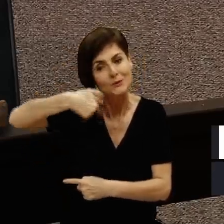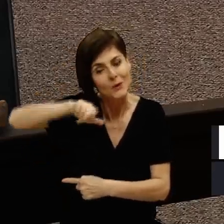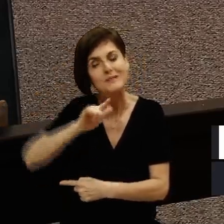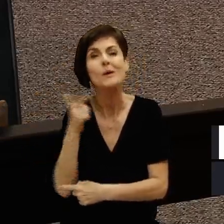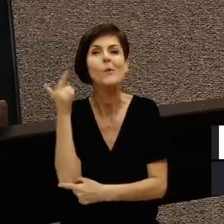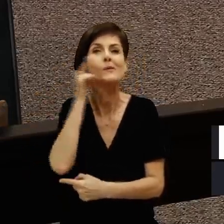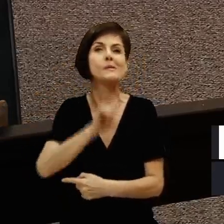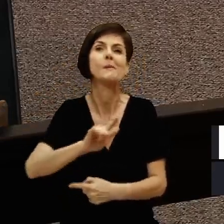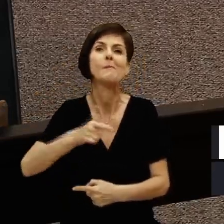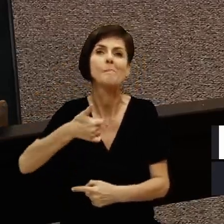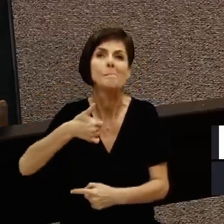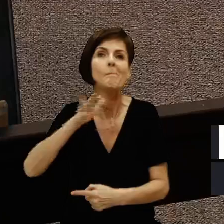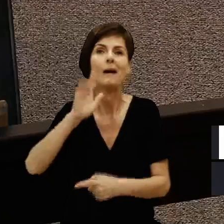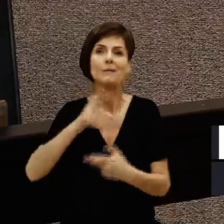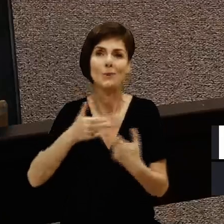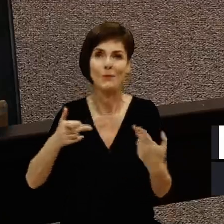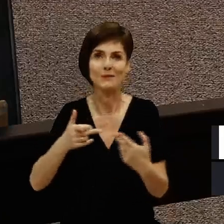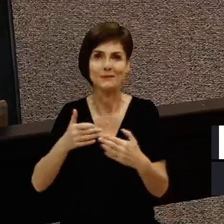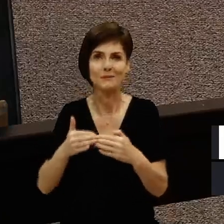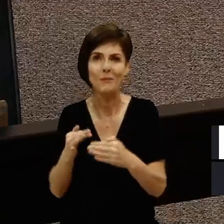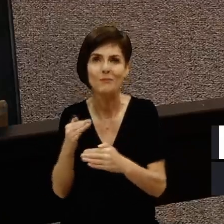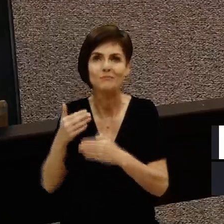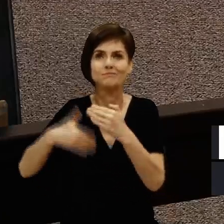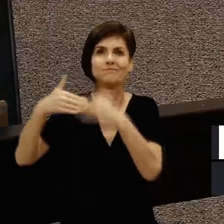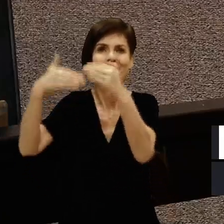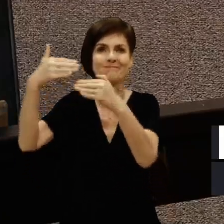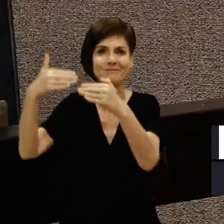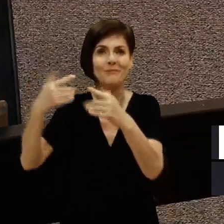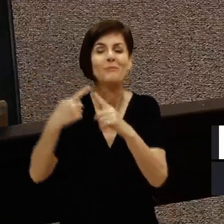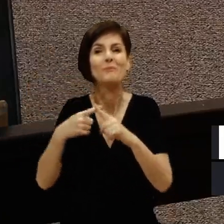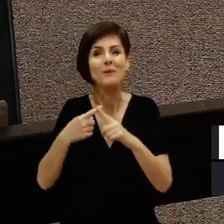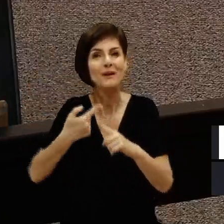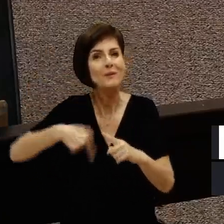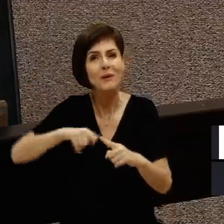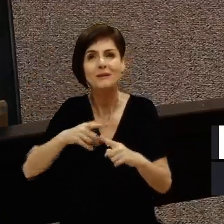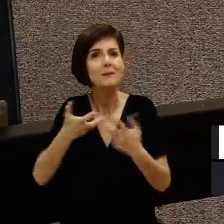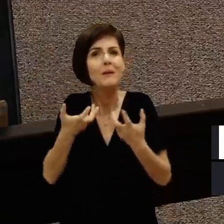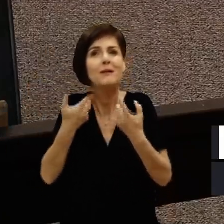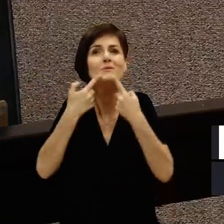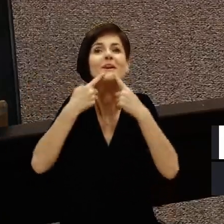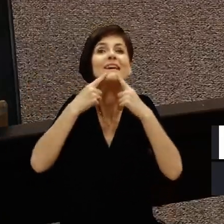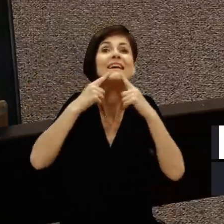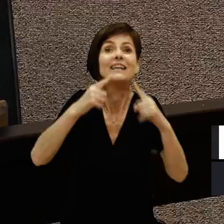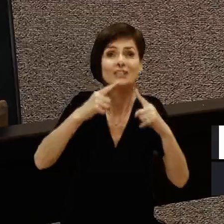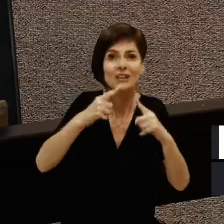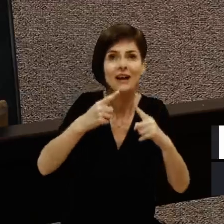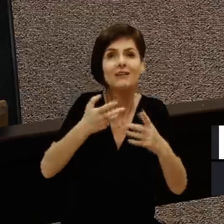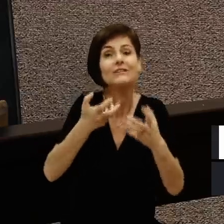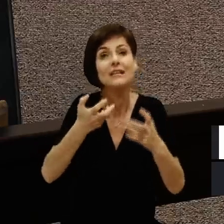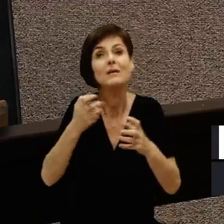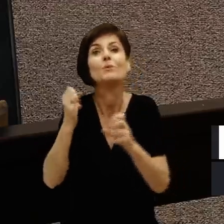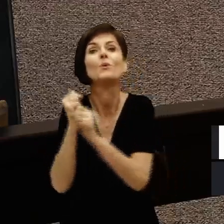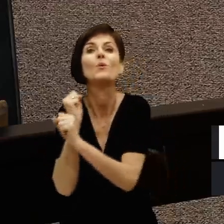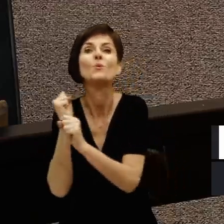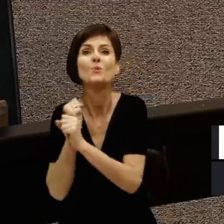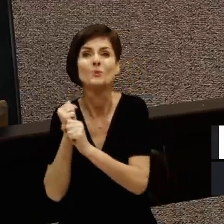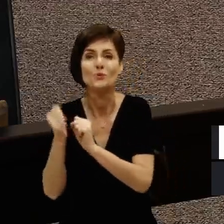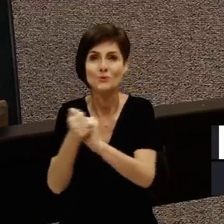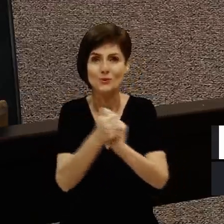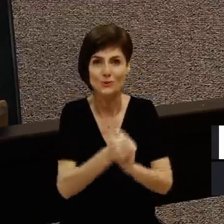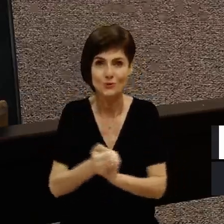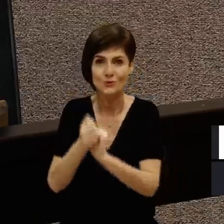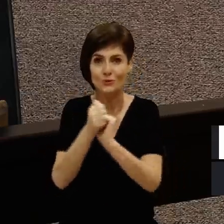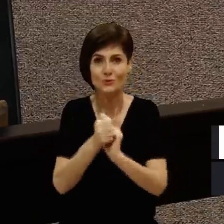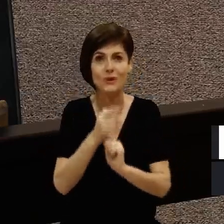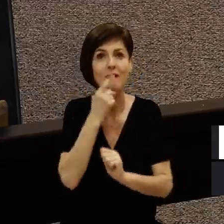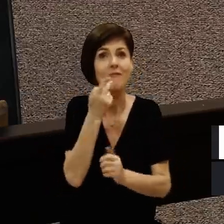iria um pouco mais longe juntos, porque a gente não vem aqui apenas pela crítica. Quando a gente fala, é porque a